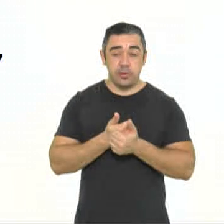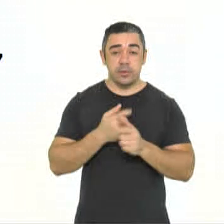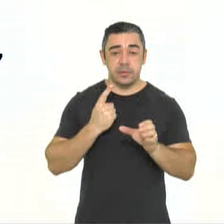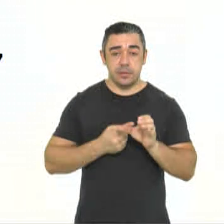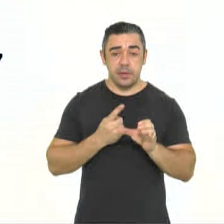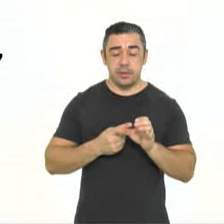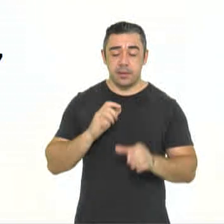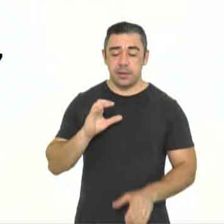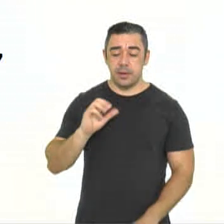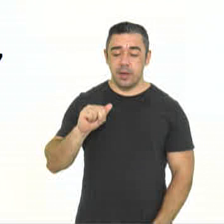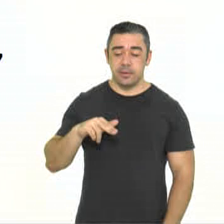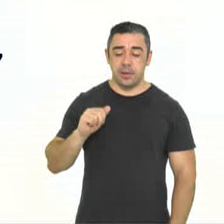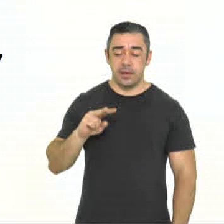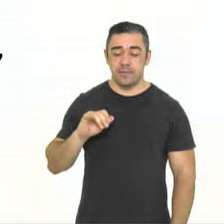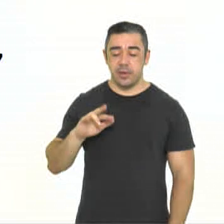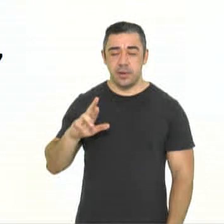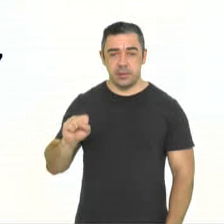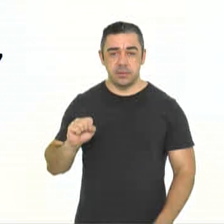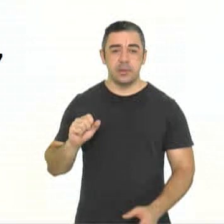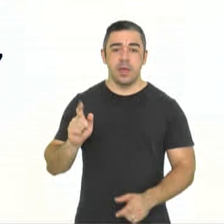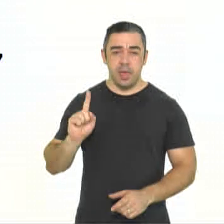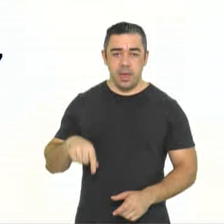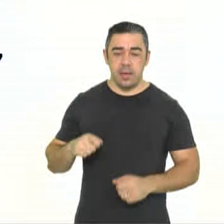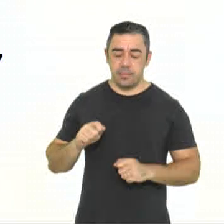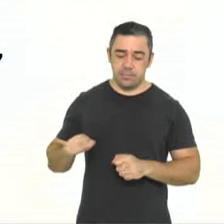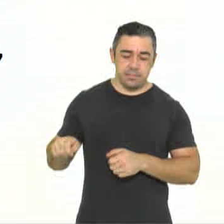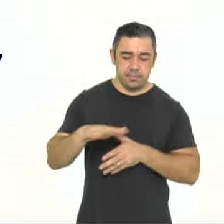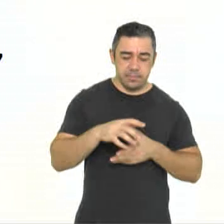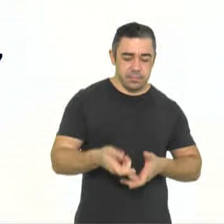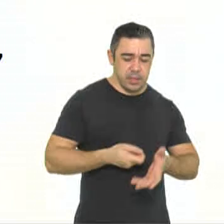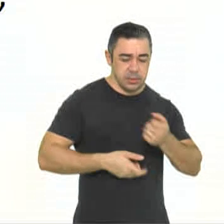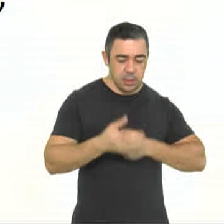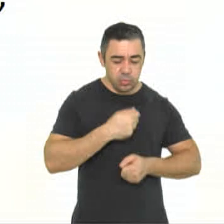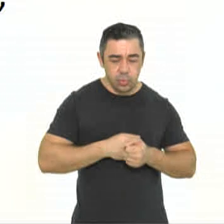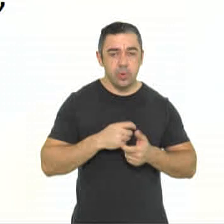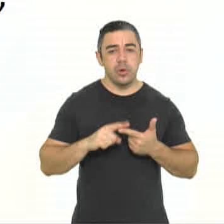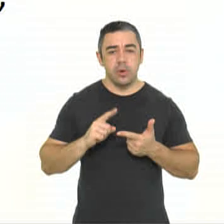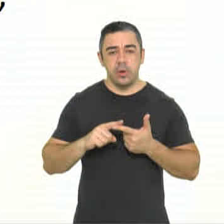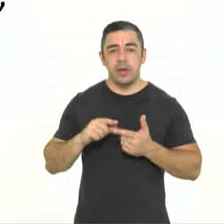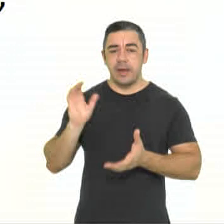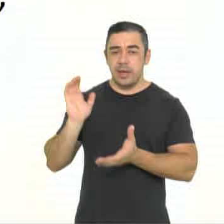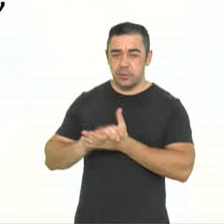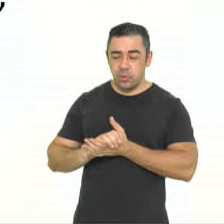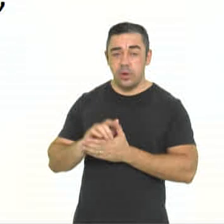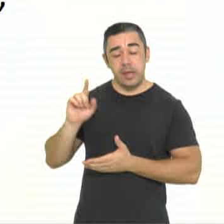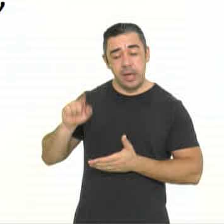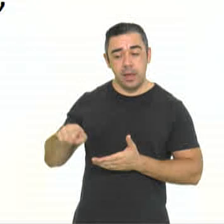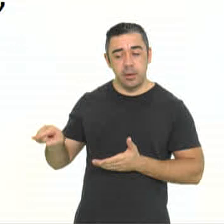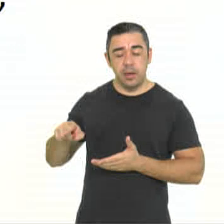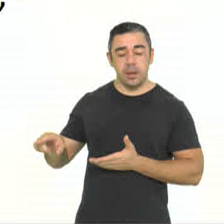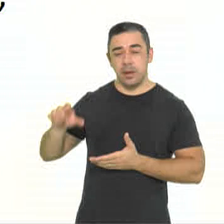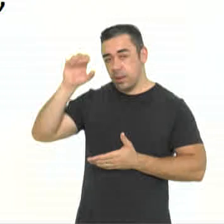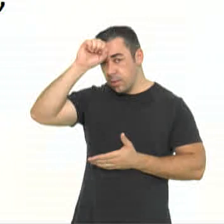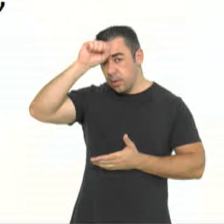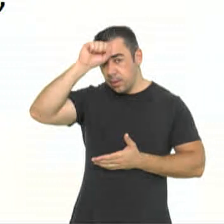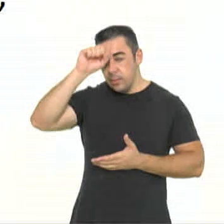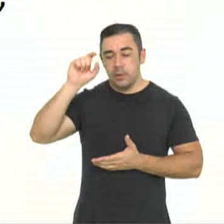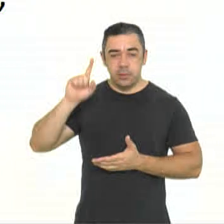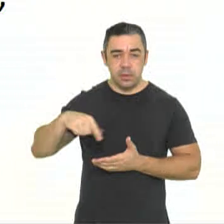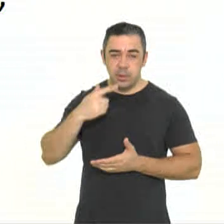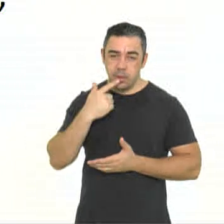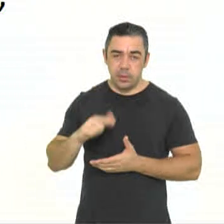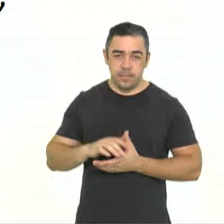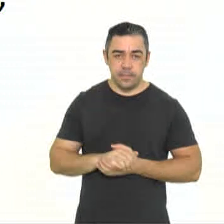Canavieiras com o pescador, casara, prosperara e fora com ele que aprendi javanês. E